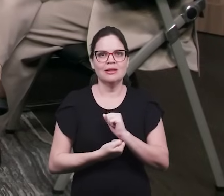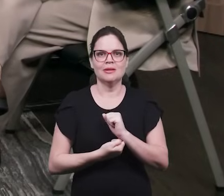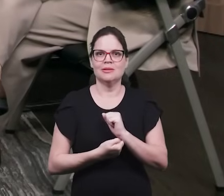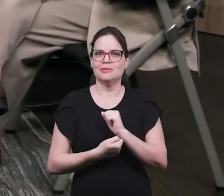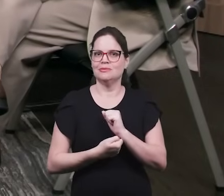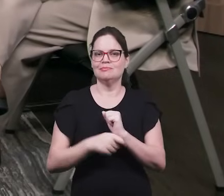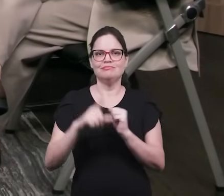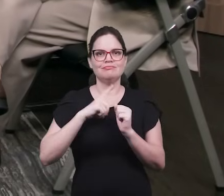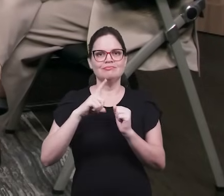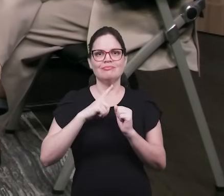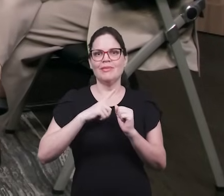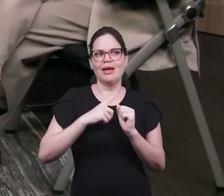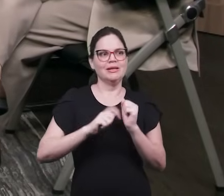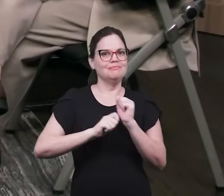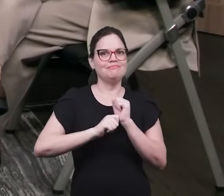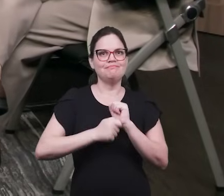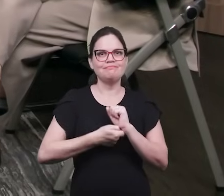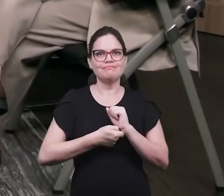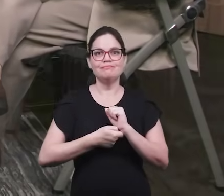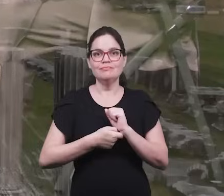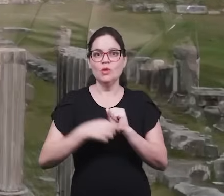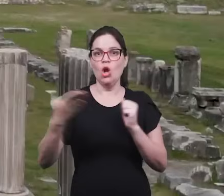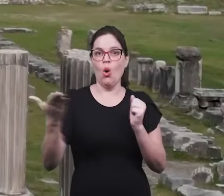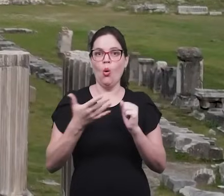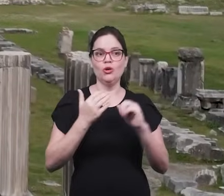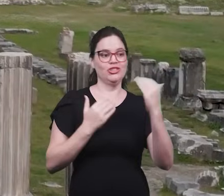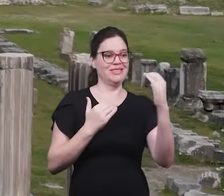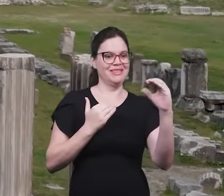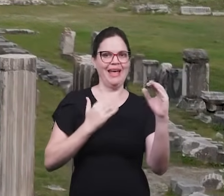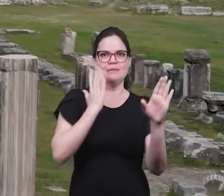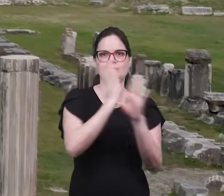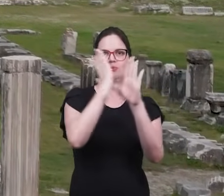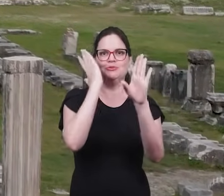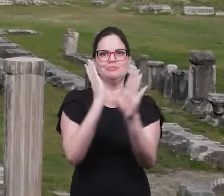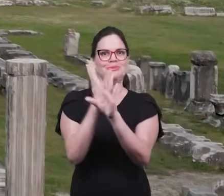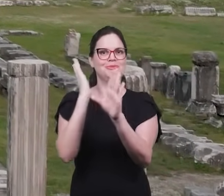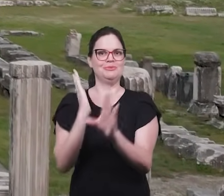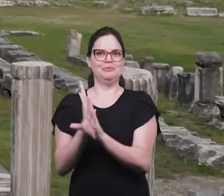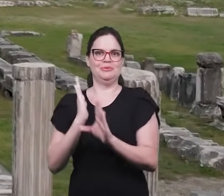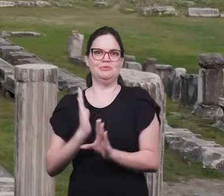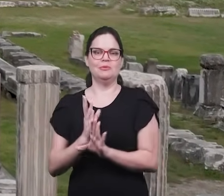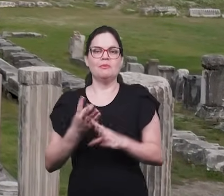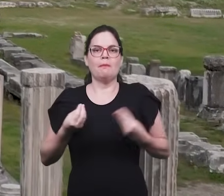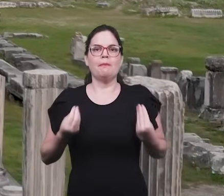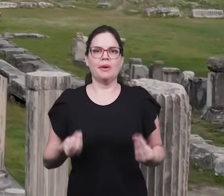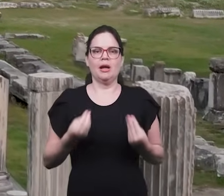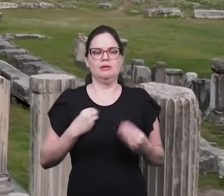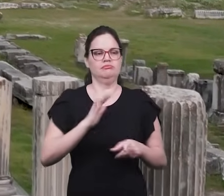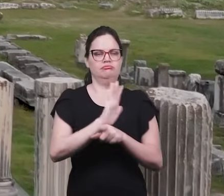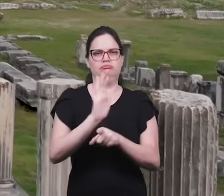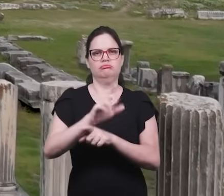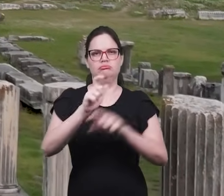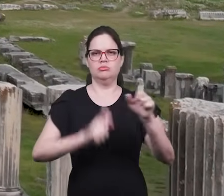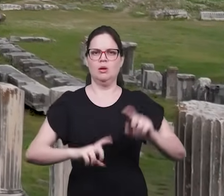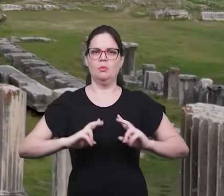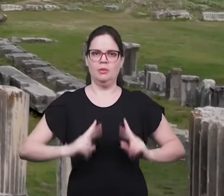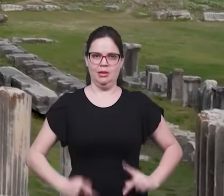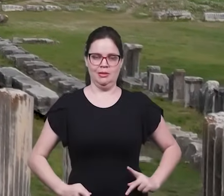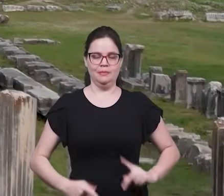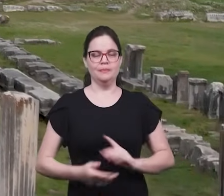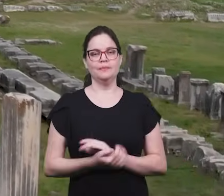são segredos, né, que estão sendo descobertos em benefício do próprio